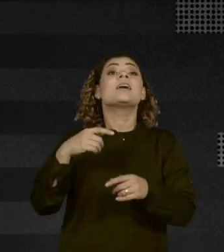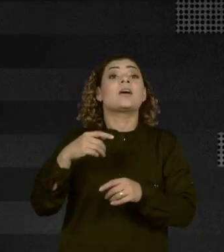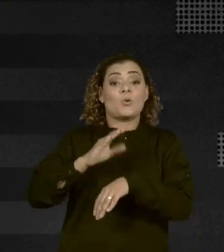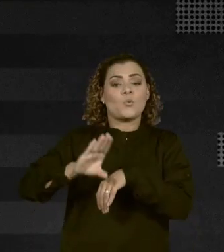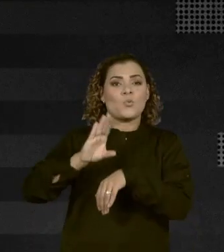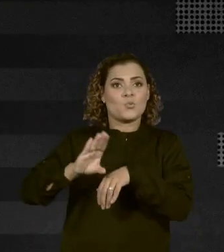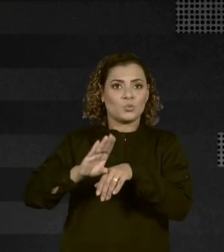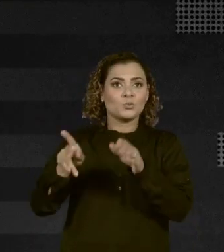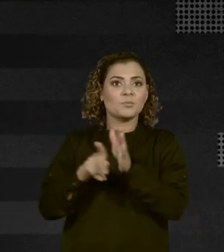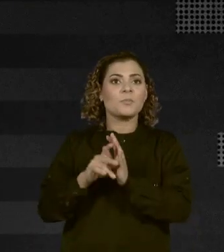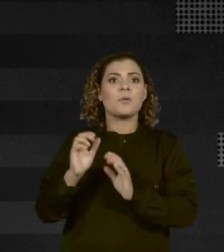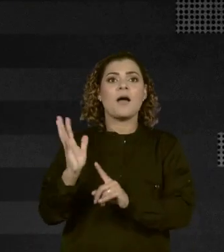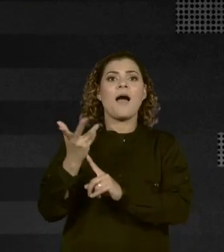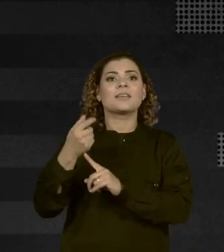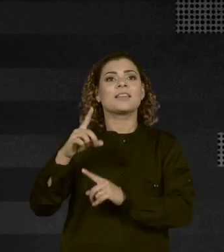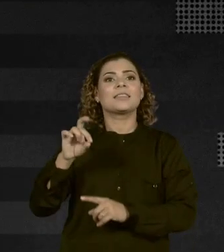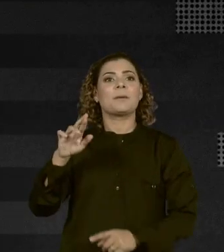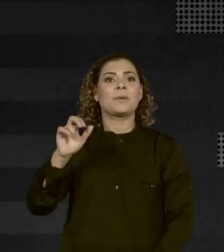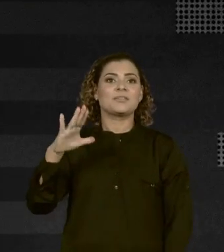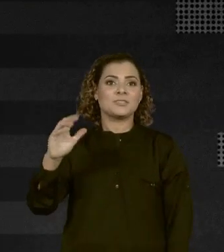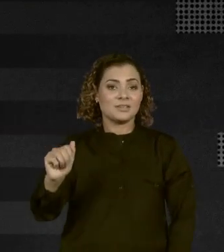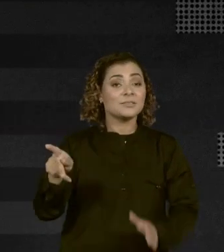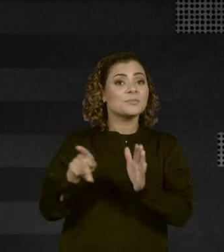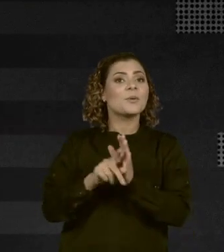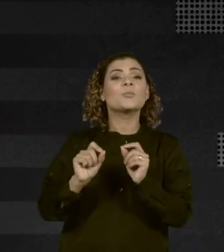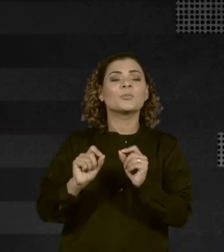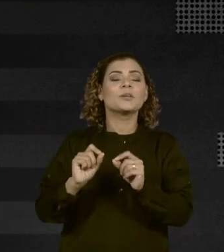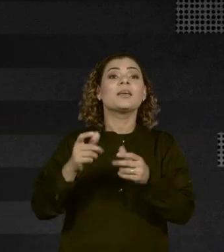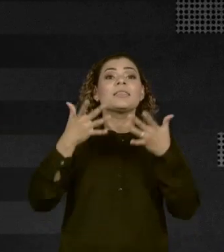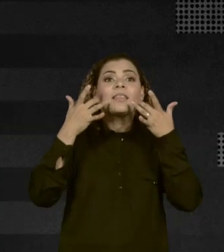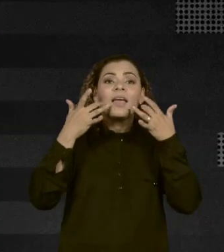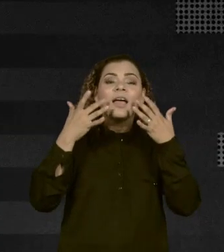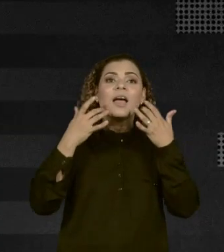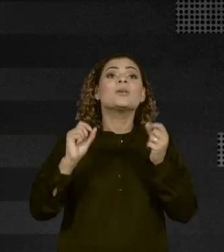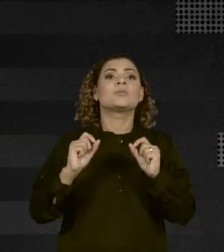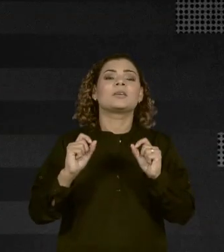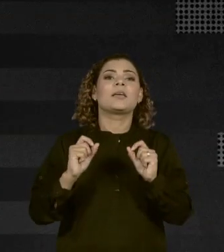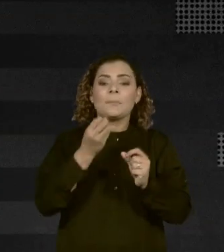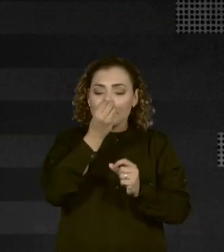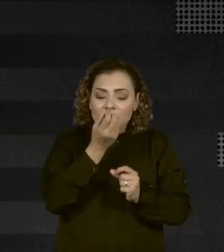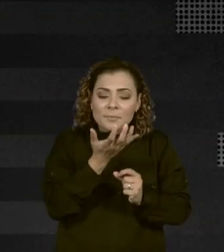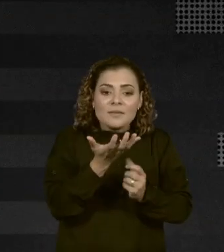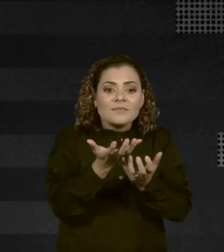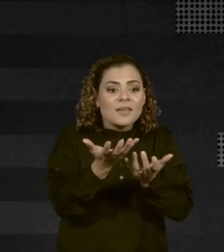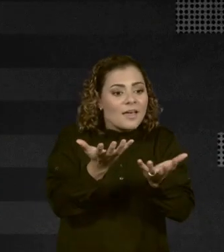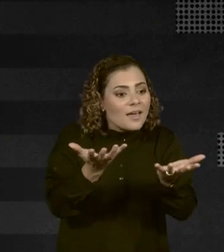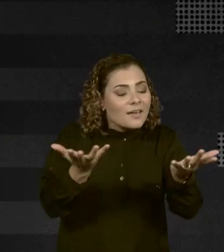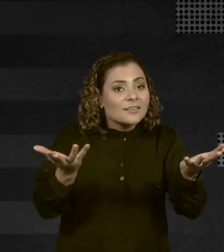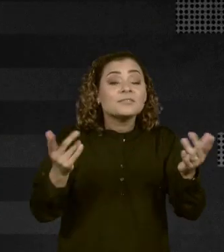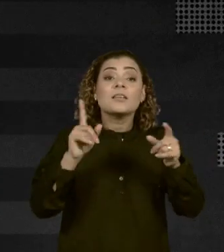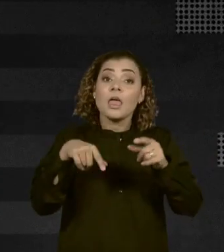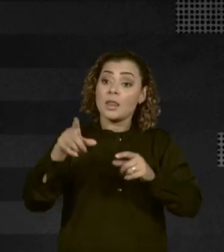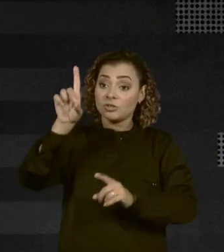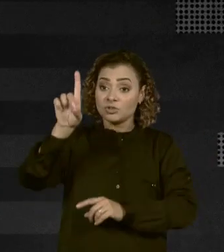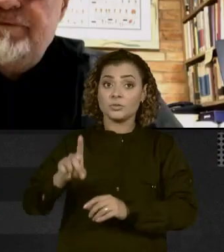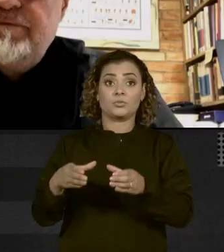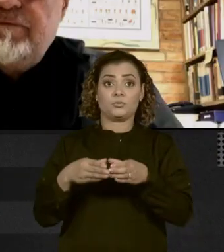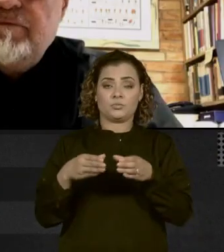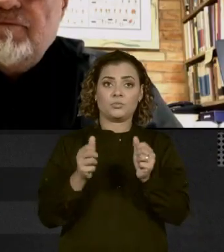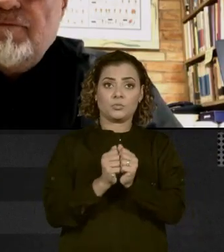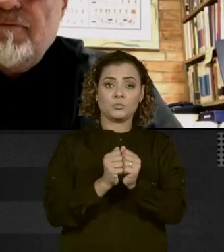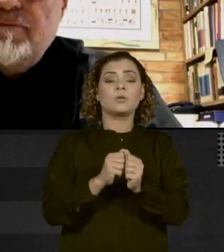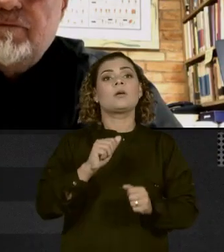Ulisses, outro ator que trabalhou com você já algumas vezes também fez questão de te mandar um recado. Eu conheci o Ulisses na Escola